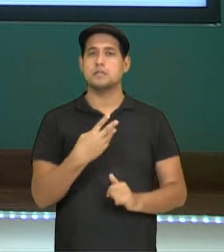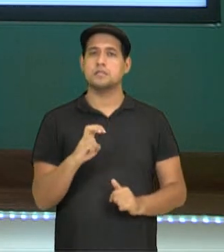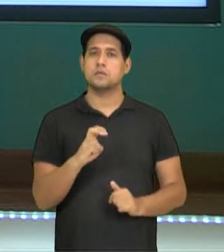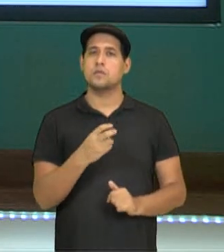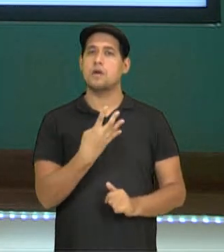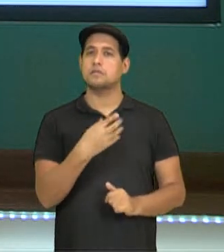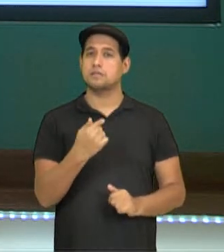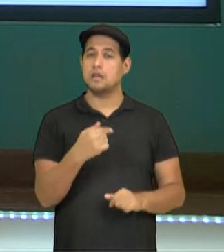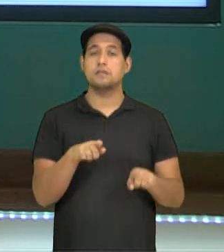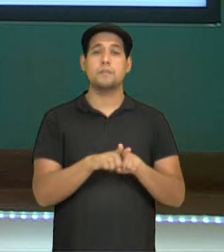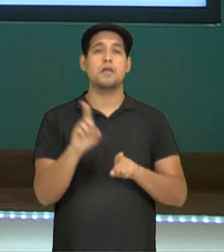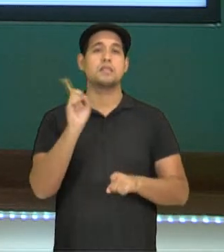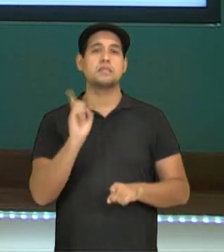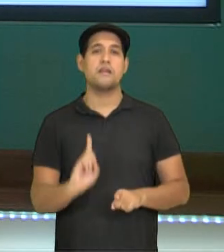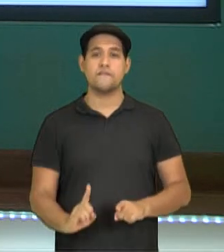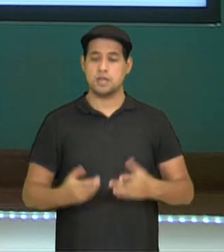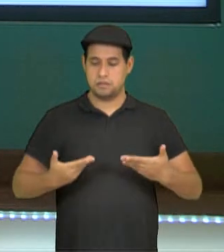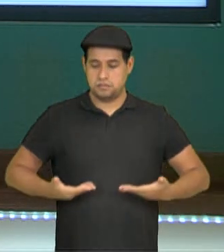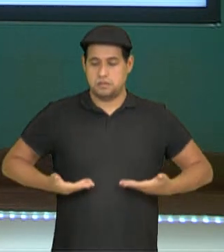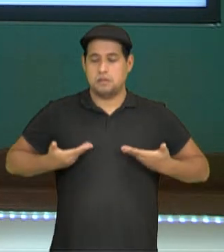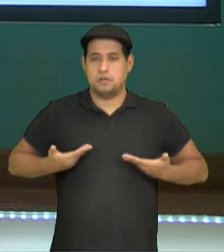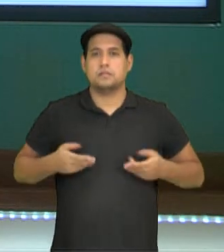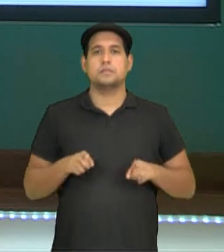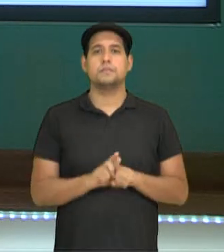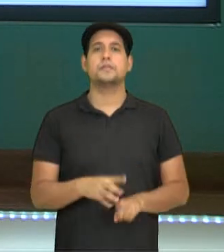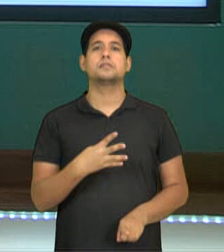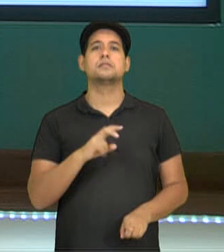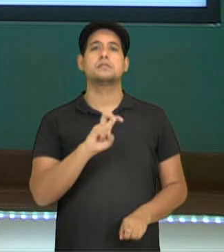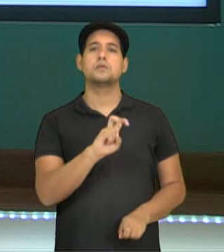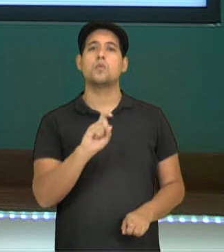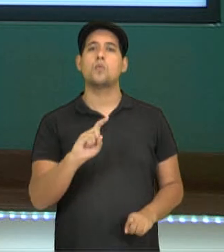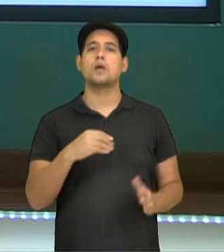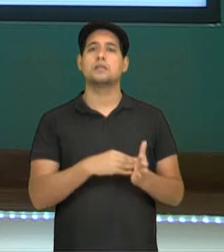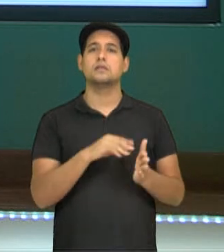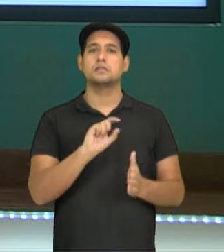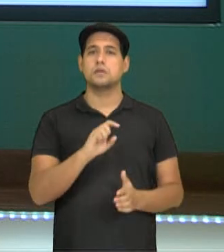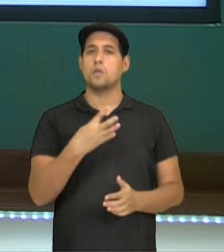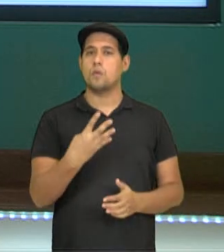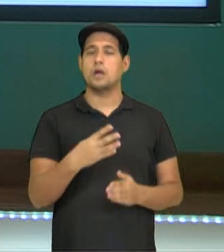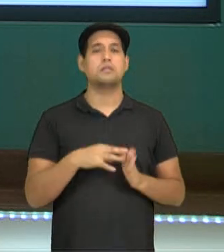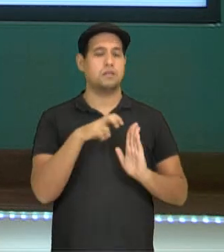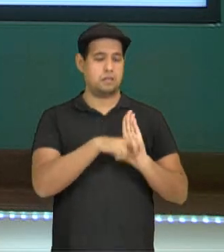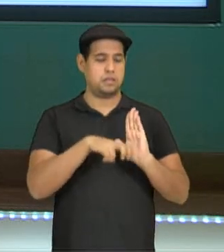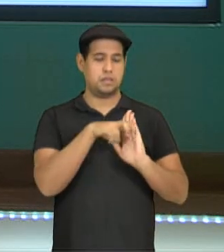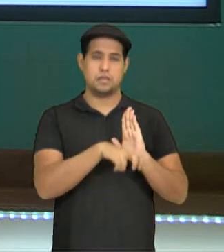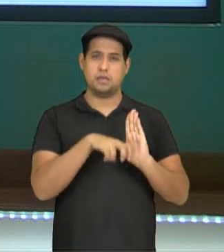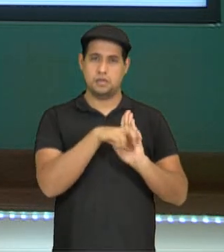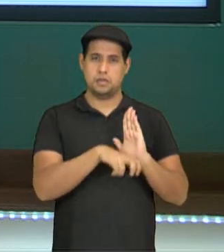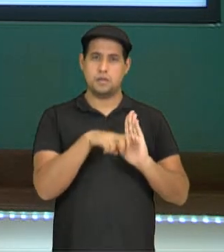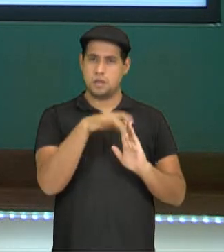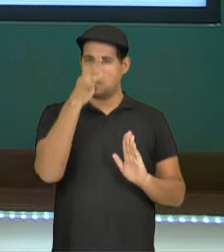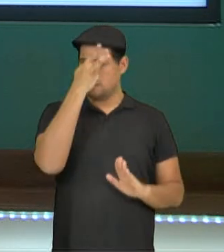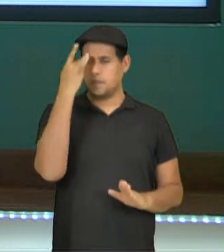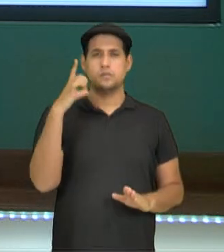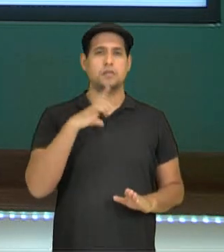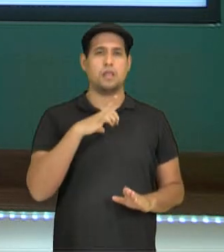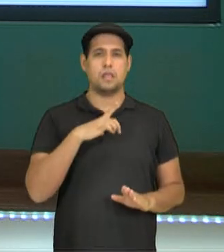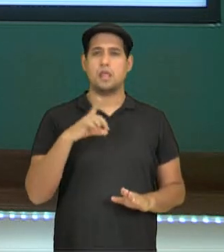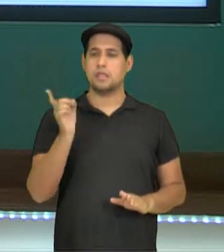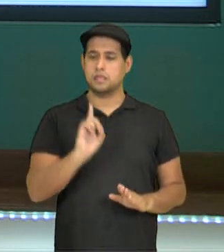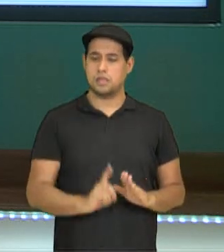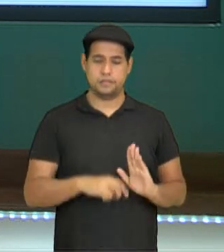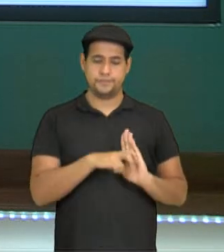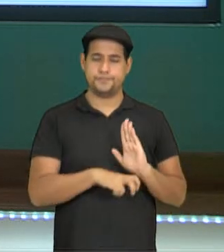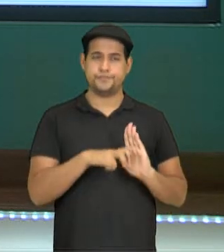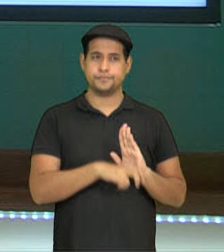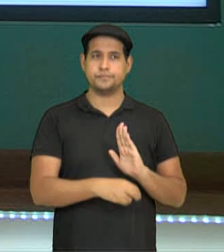47, deficiência nos membros superiores. 51 a 54, cadeiras de rodas. São pessoas que competem com cadeiras de rodas.